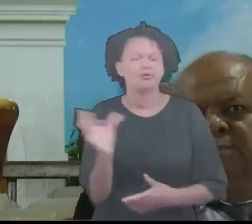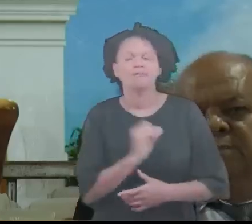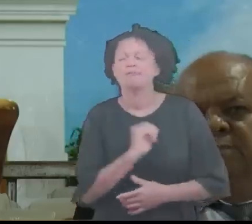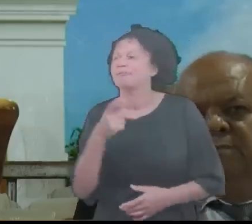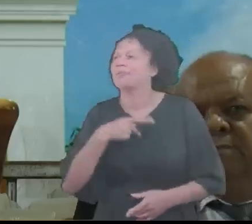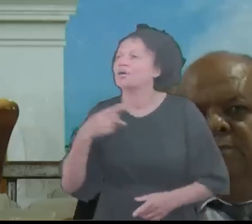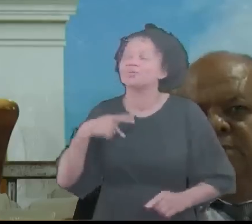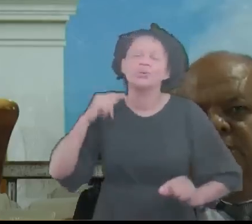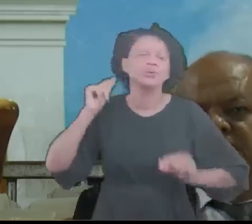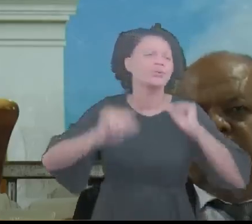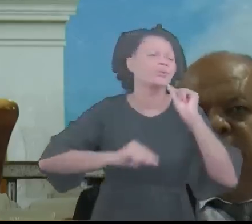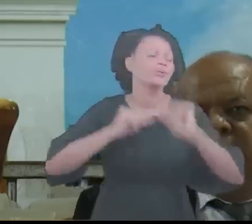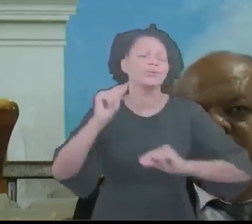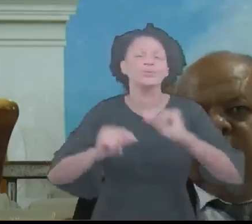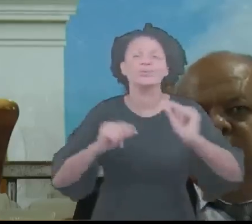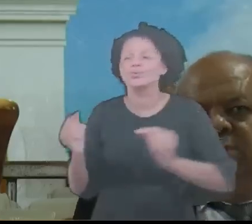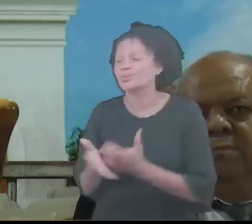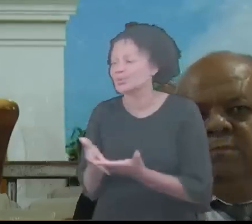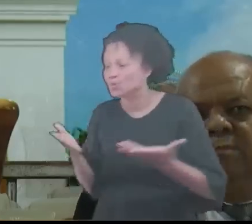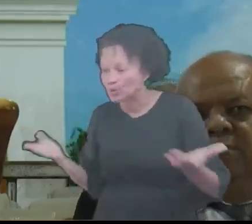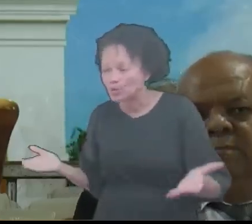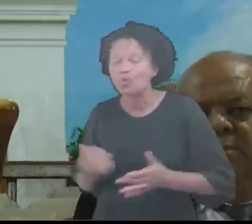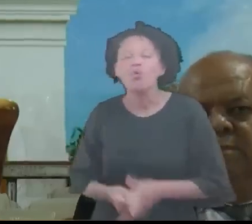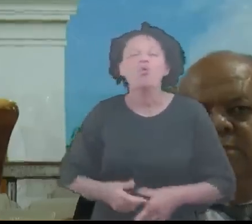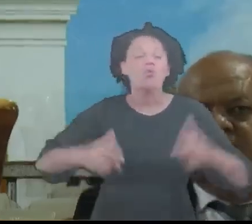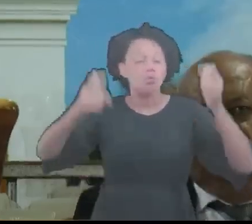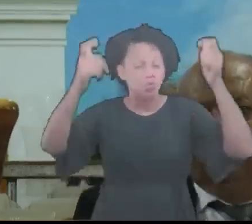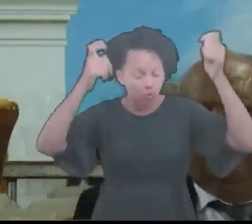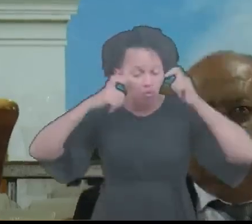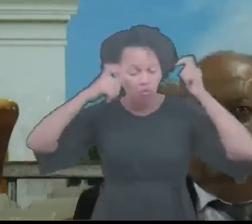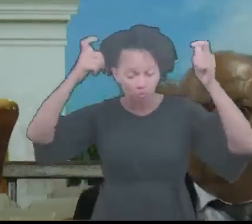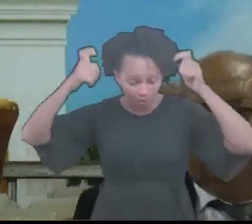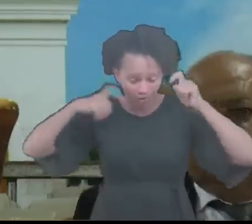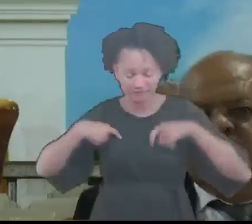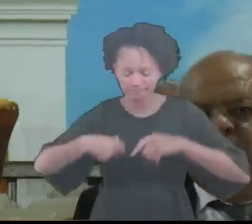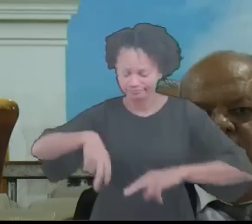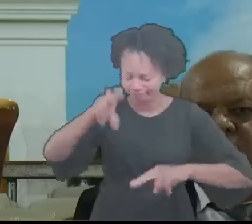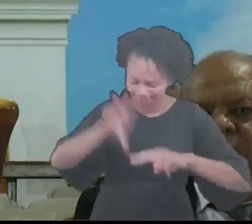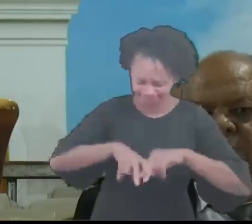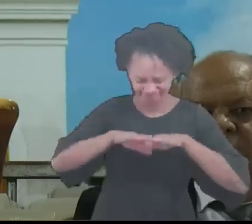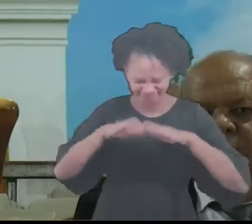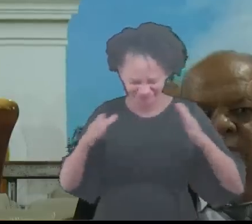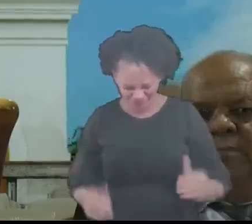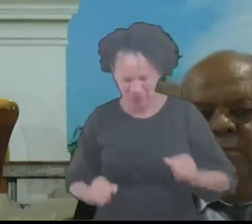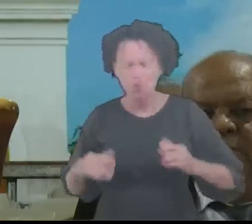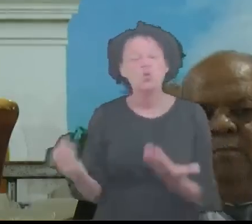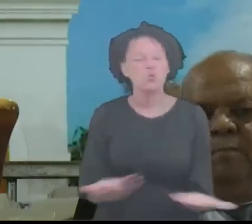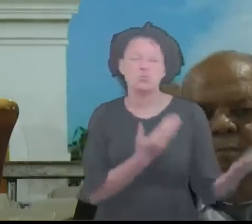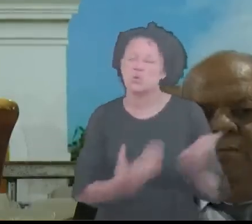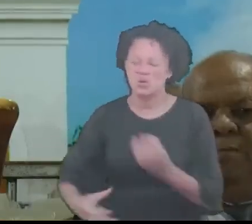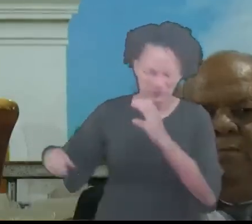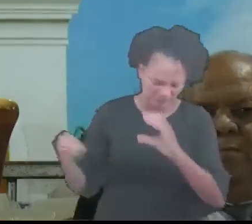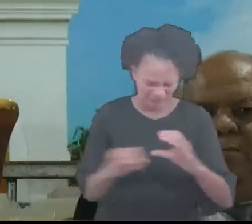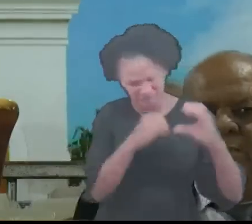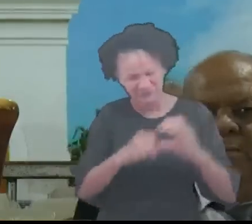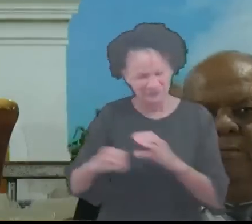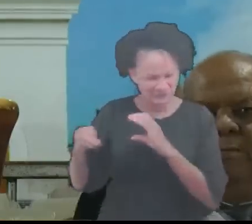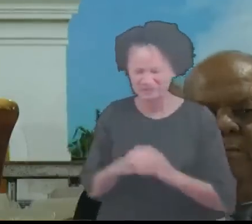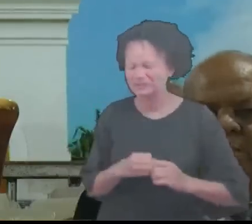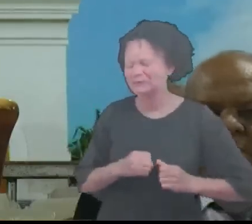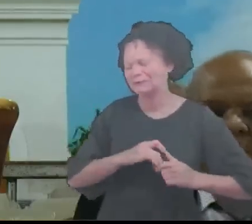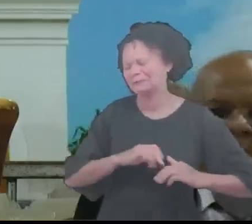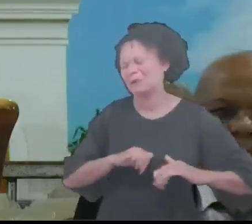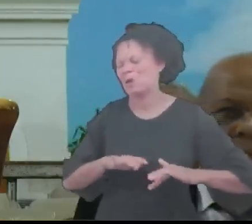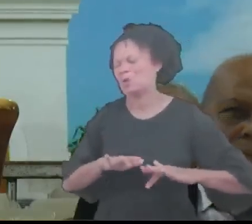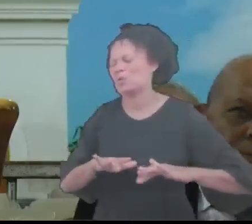que é isso? É que o quanto o rei está sentado à mesa, o coral celeste está